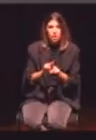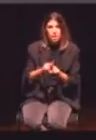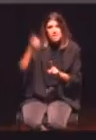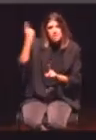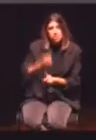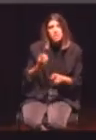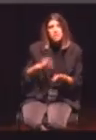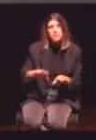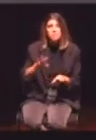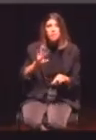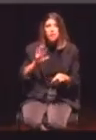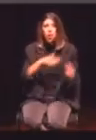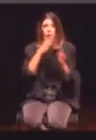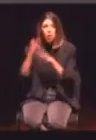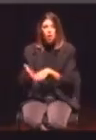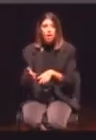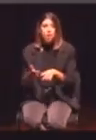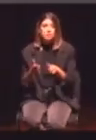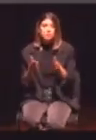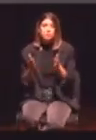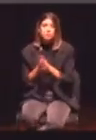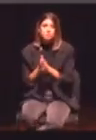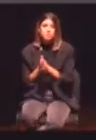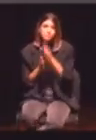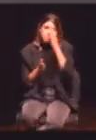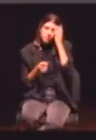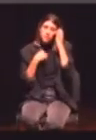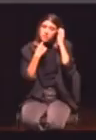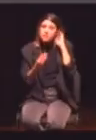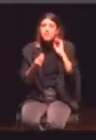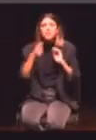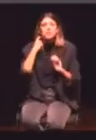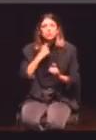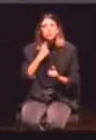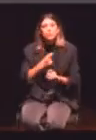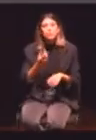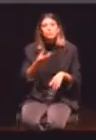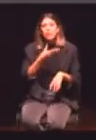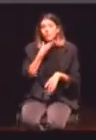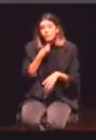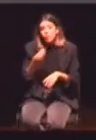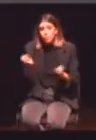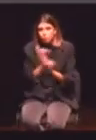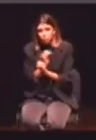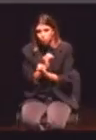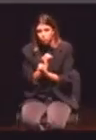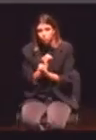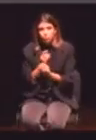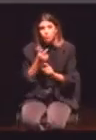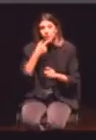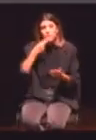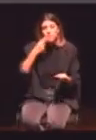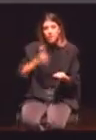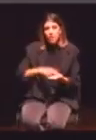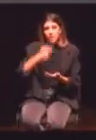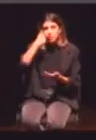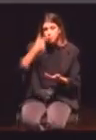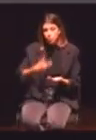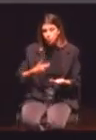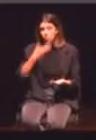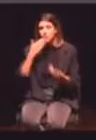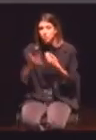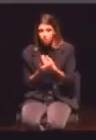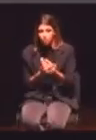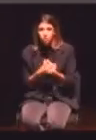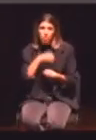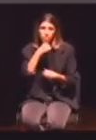são alimentados pela Câmara, não estão a passar fome, porque a verdade é que, sobretudo para a população mais idosa, estes animais... queira abreviar, por favor.